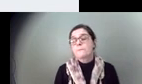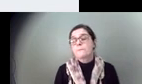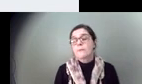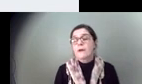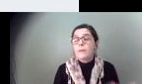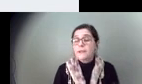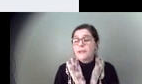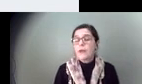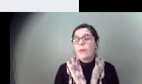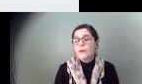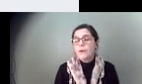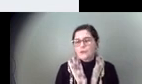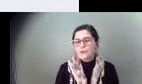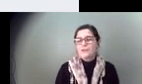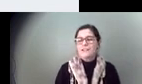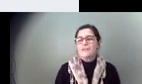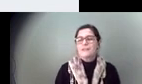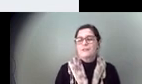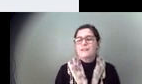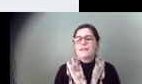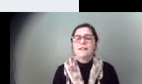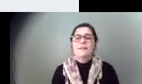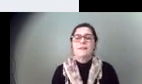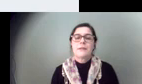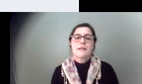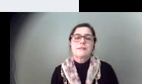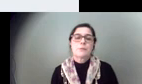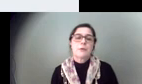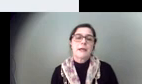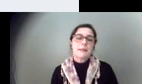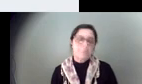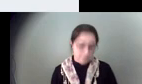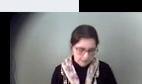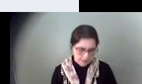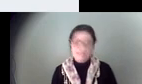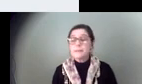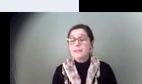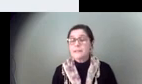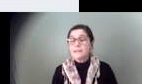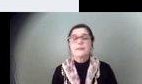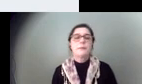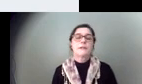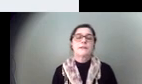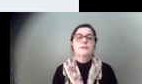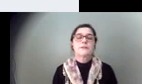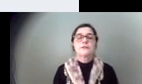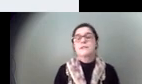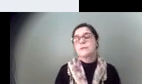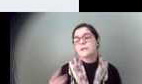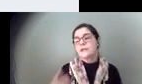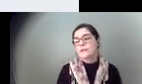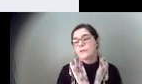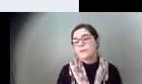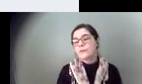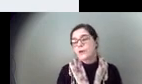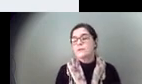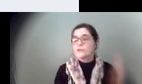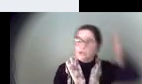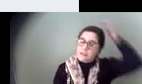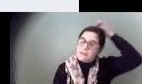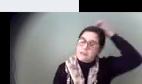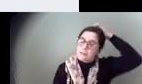recorre ao material, ao recurso que nós temos, né, para explorar dessa maneira remota. Então, nós temos ali o